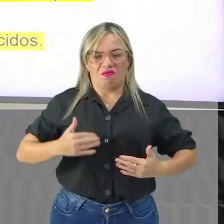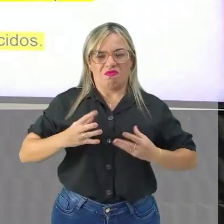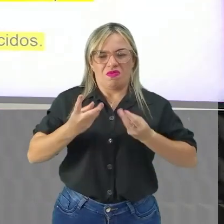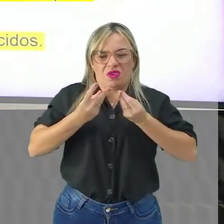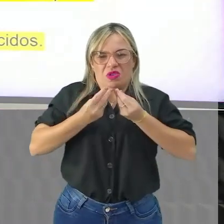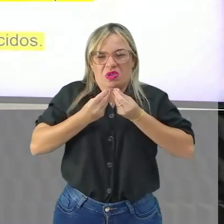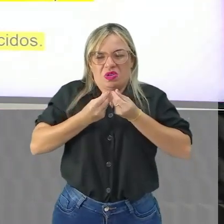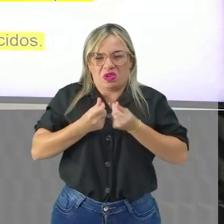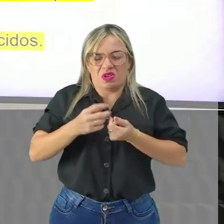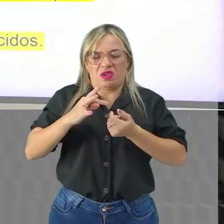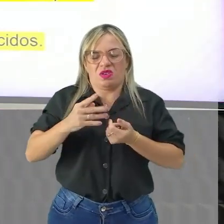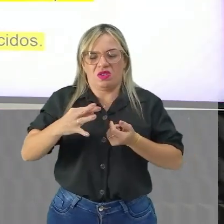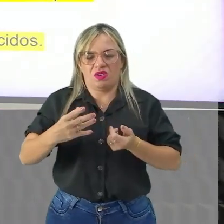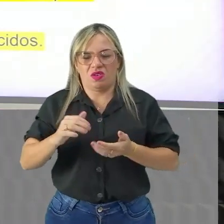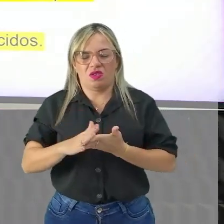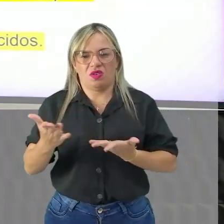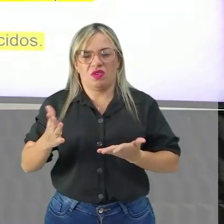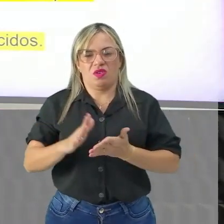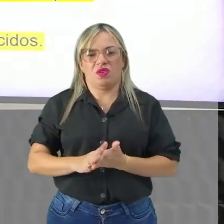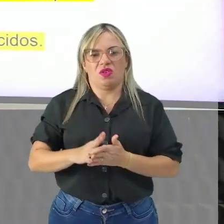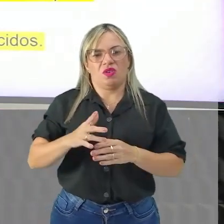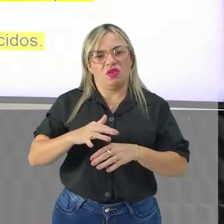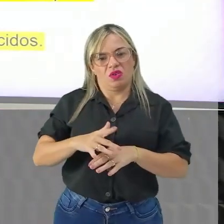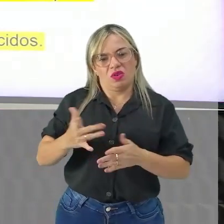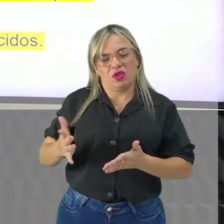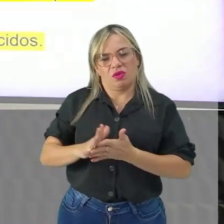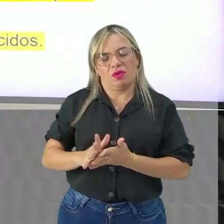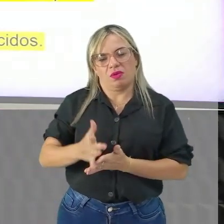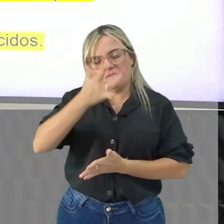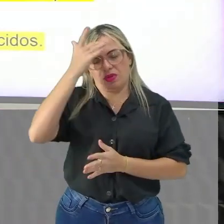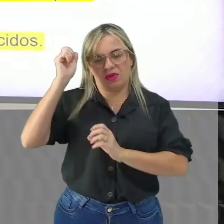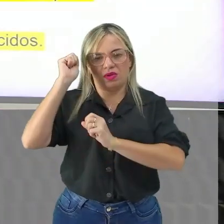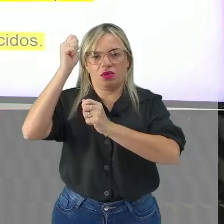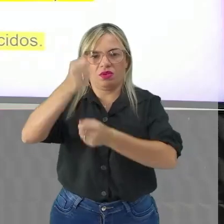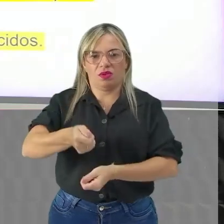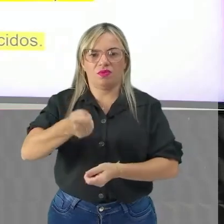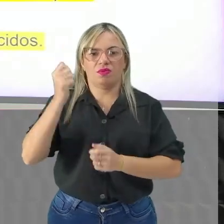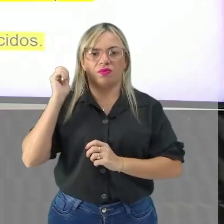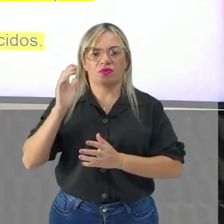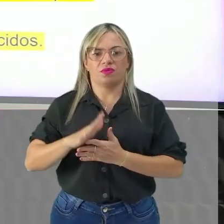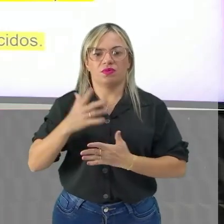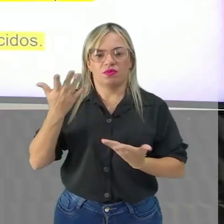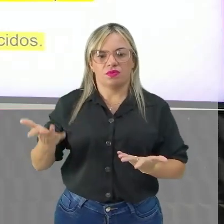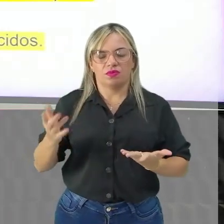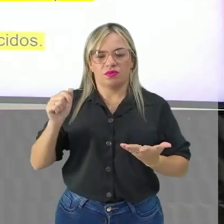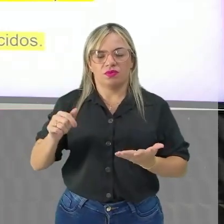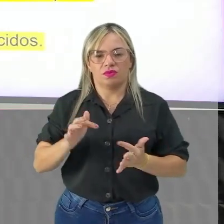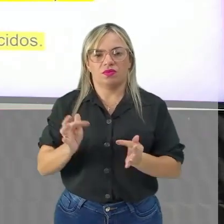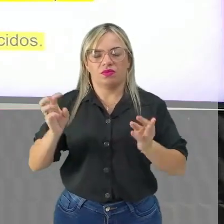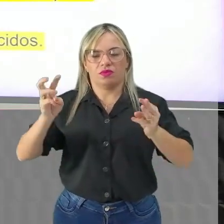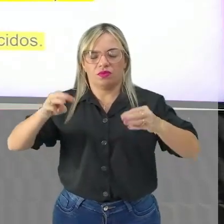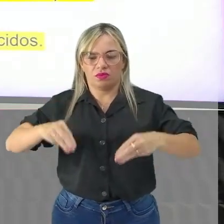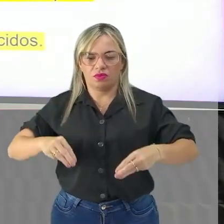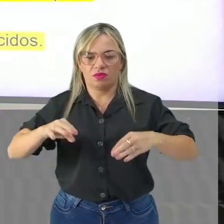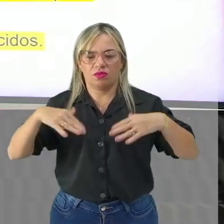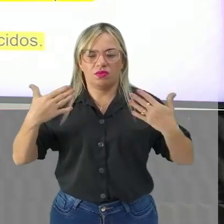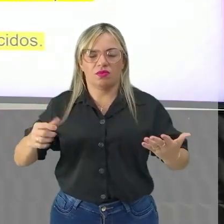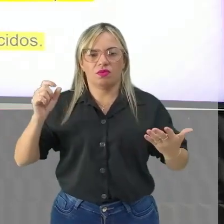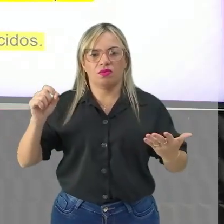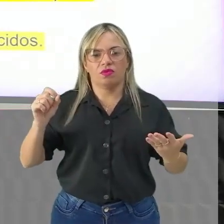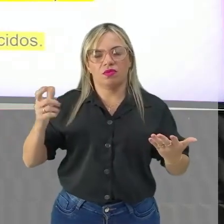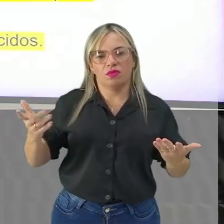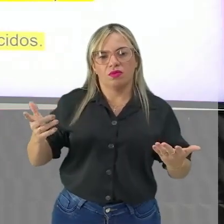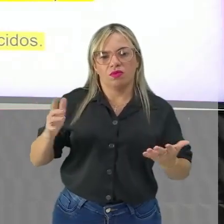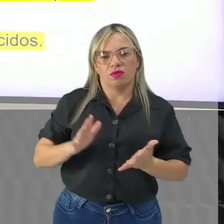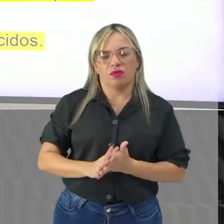ser ele o maior prejuízo para o pescador, tá bom? Então, A gente encerra por aqui, tá?